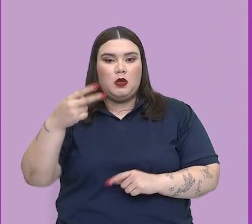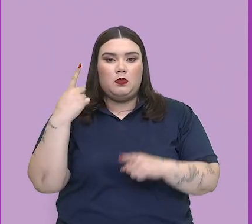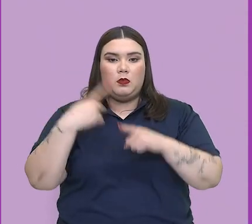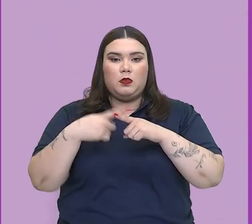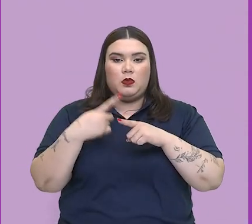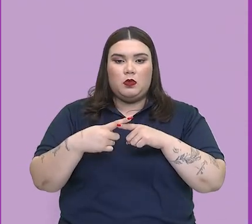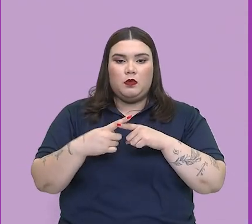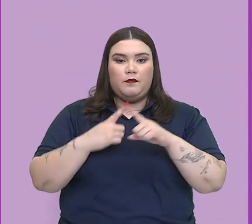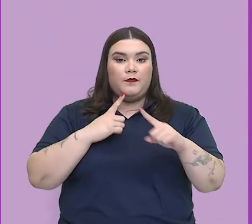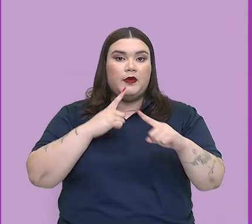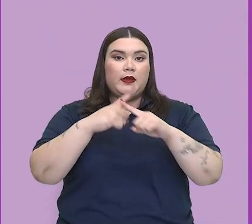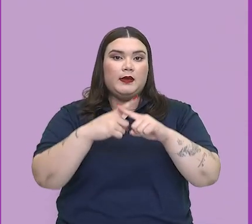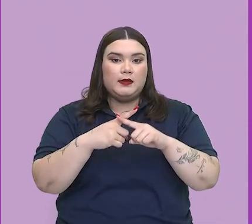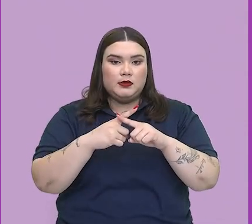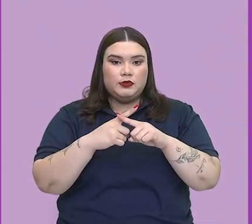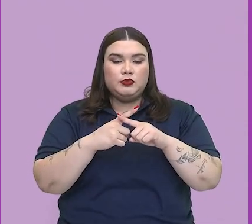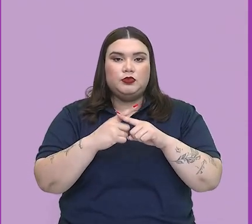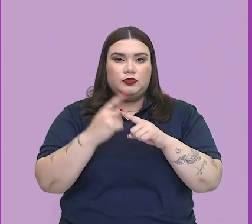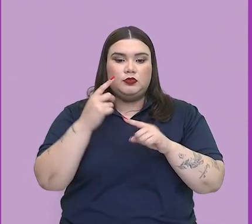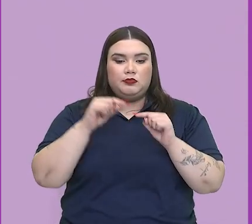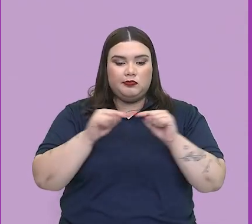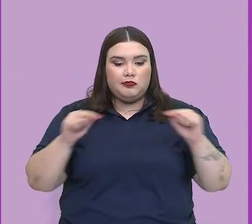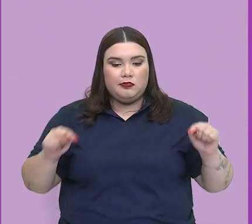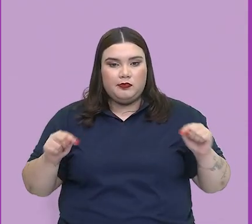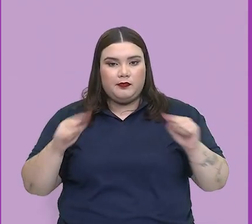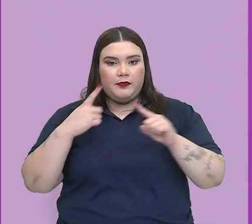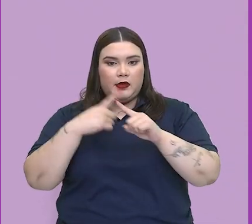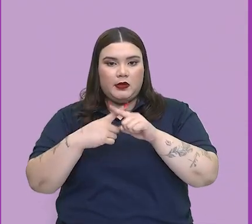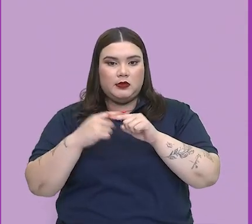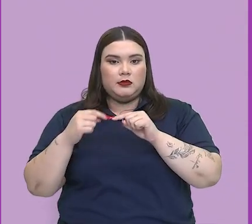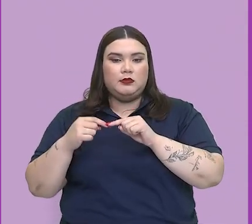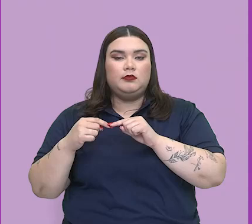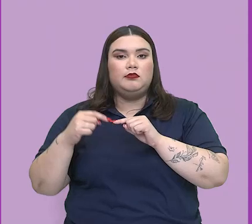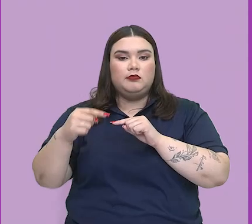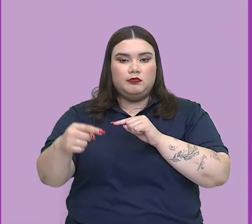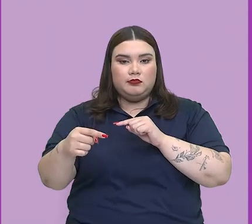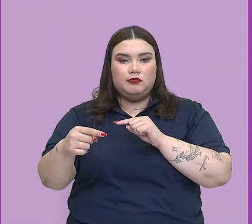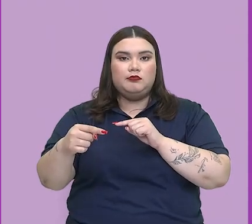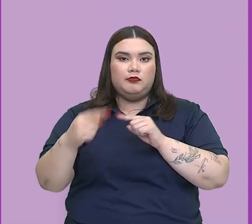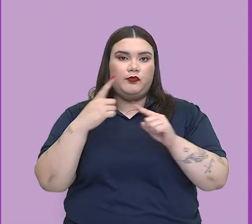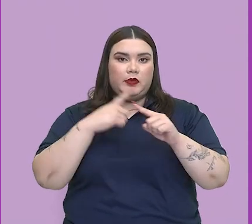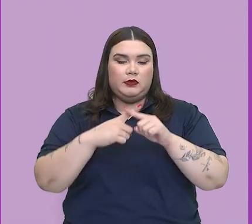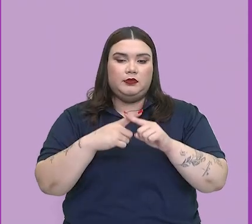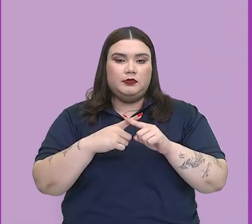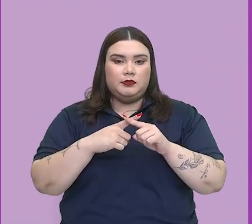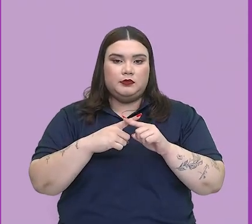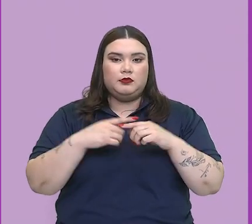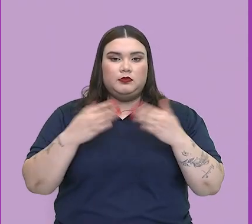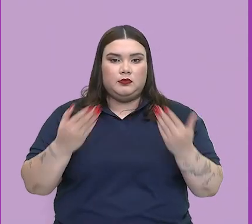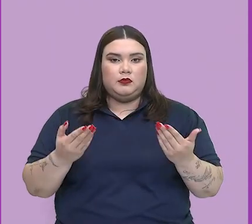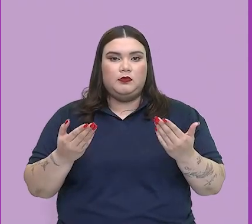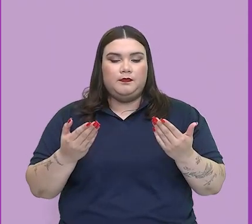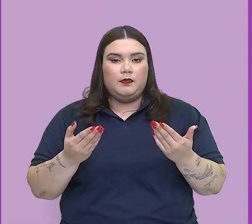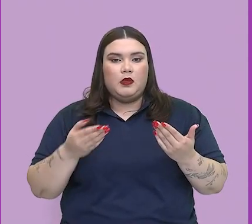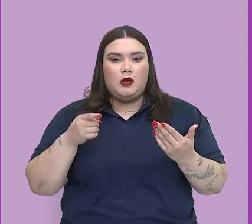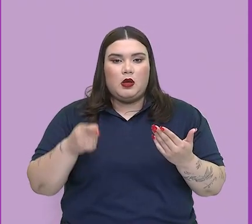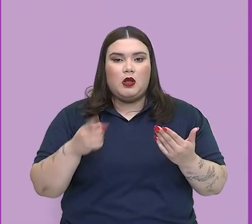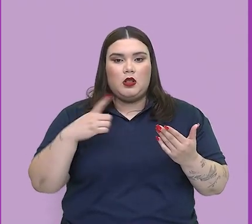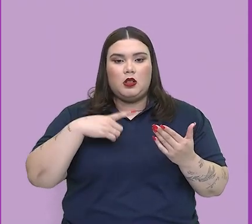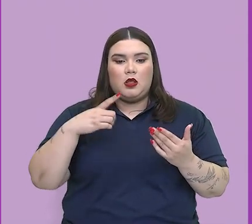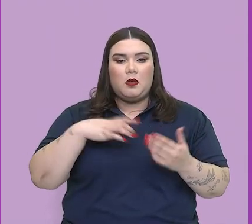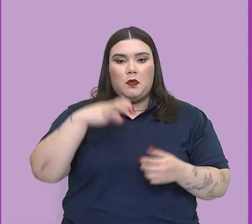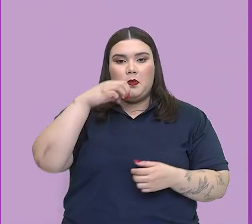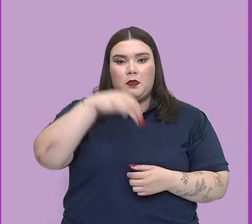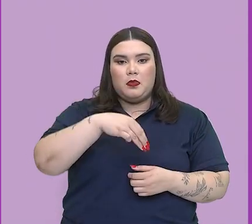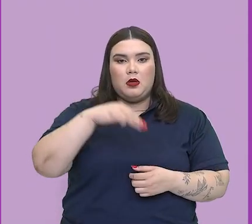você multiplica essas duas dimensões, você tem uma metragem quadrada, tá? Vamos supor agora que você